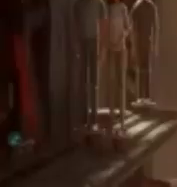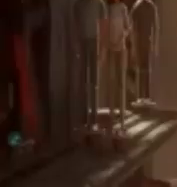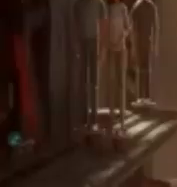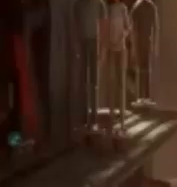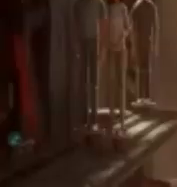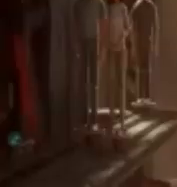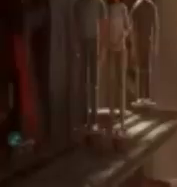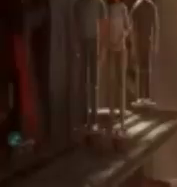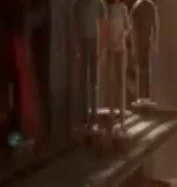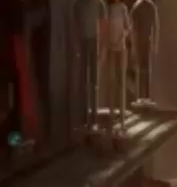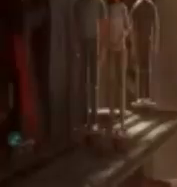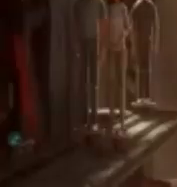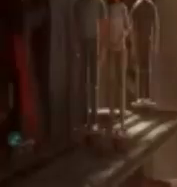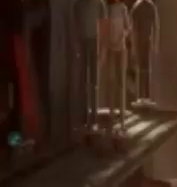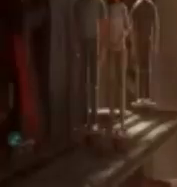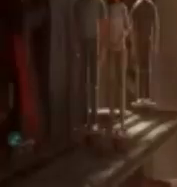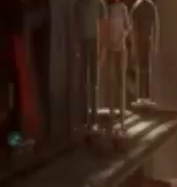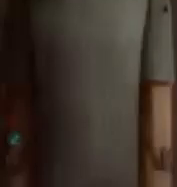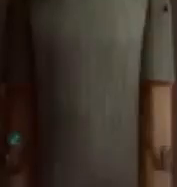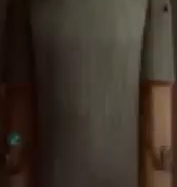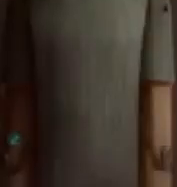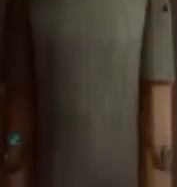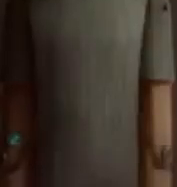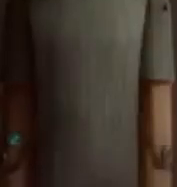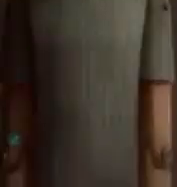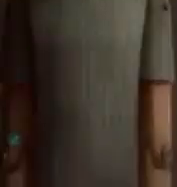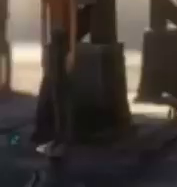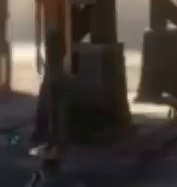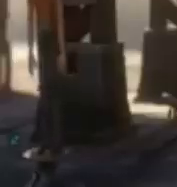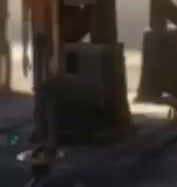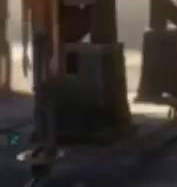I would find you on my way.